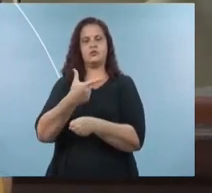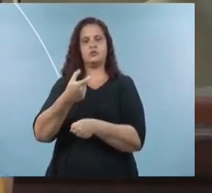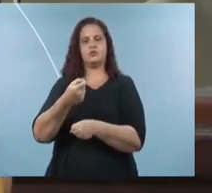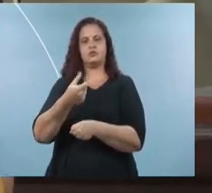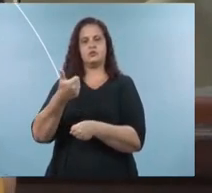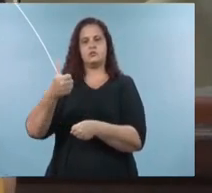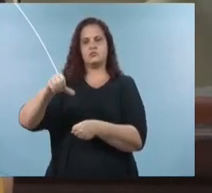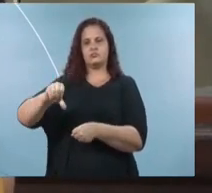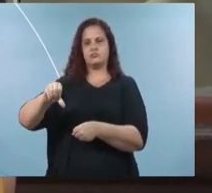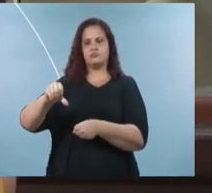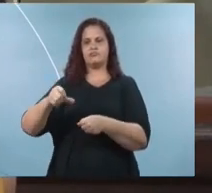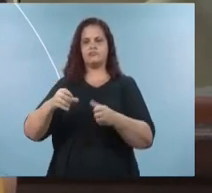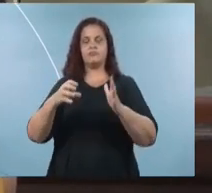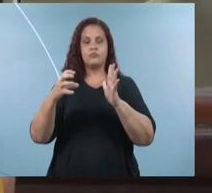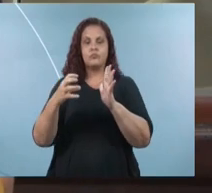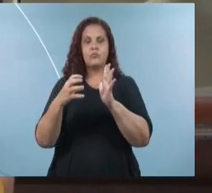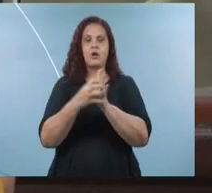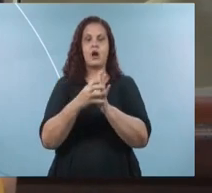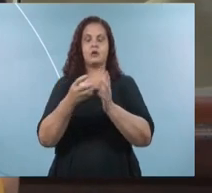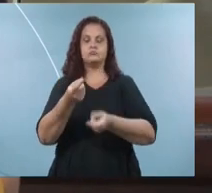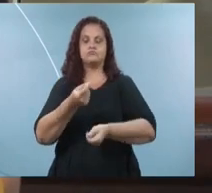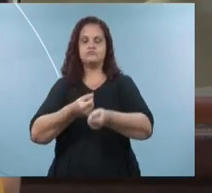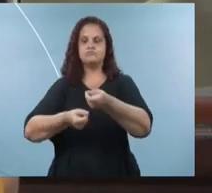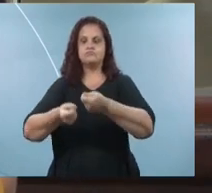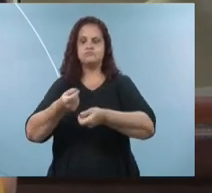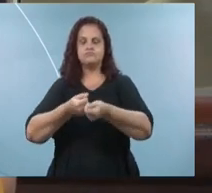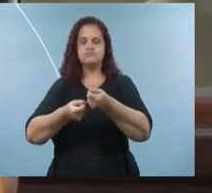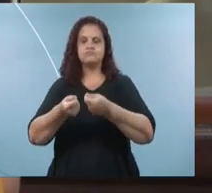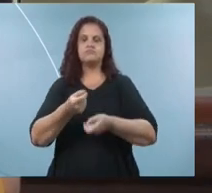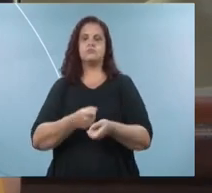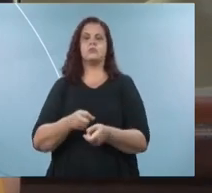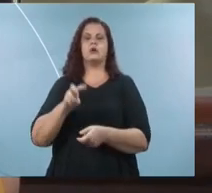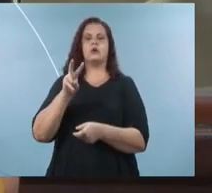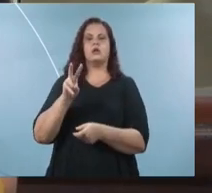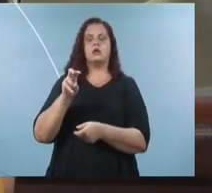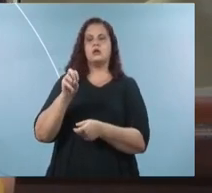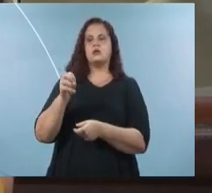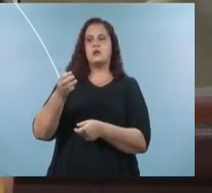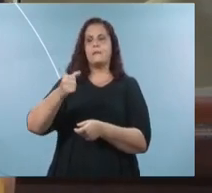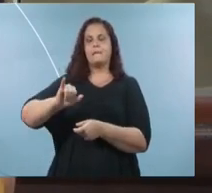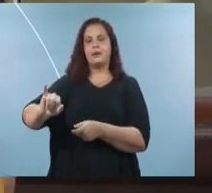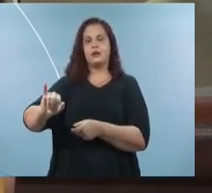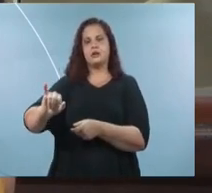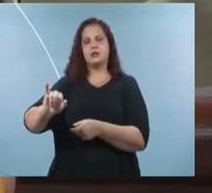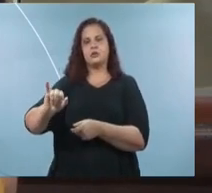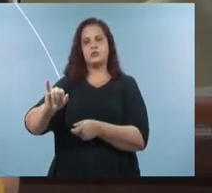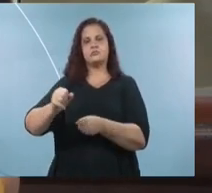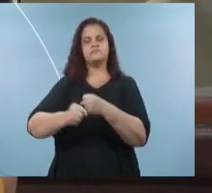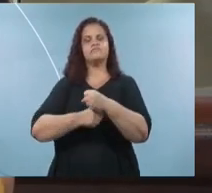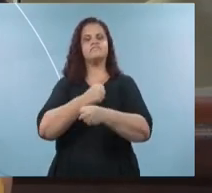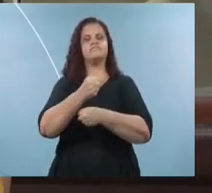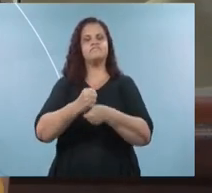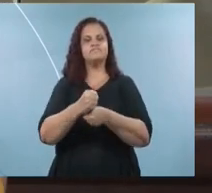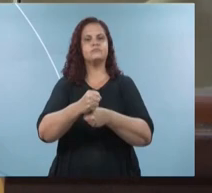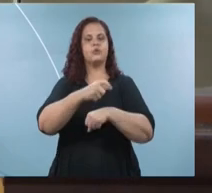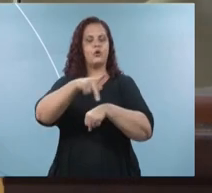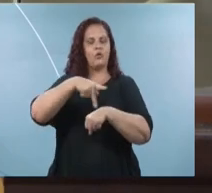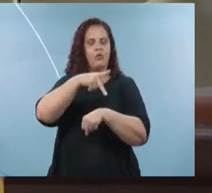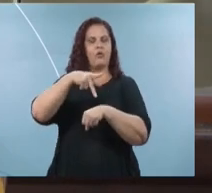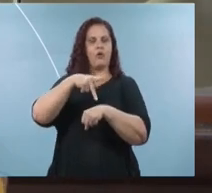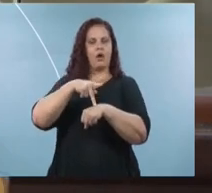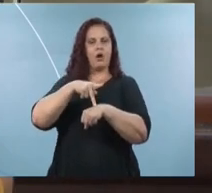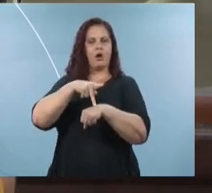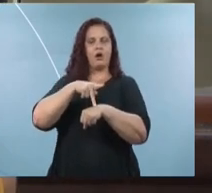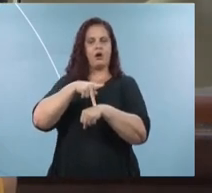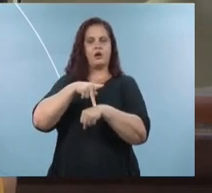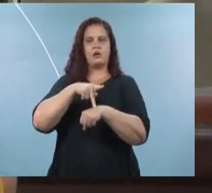setor é responsável por movimentar cerca de 50 bilhões por ano no país, o